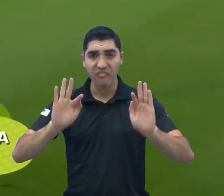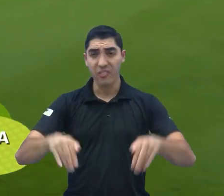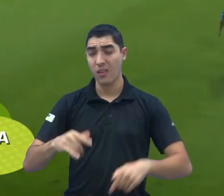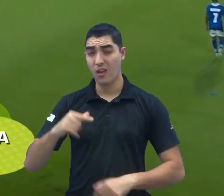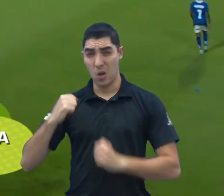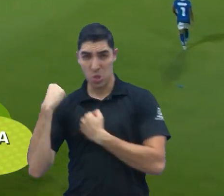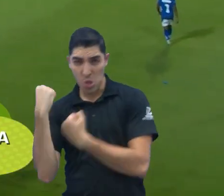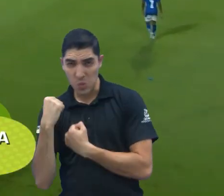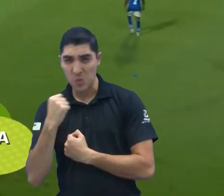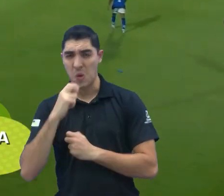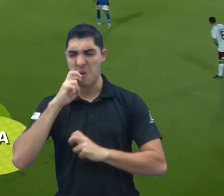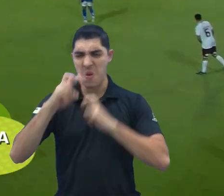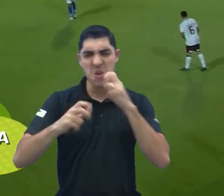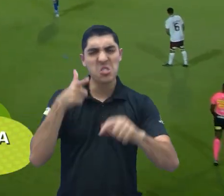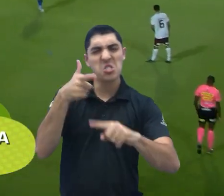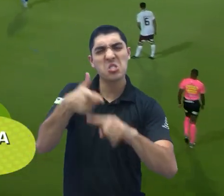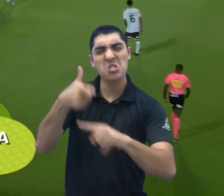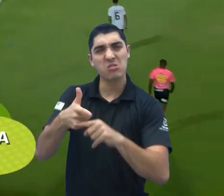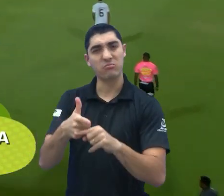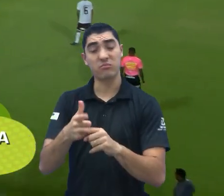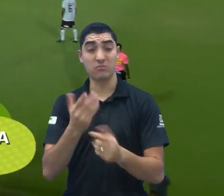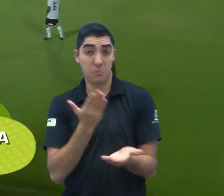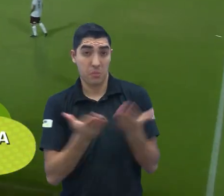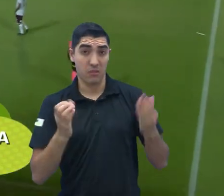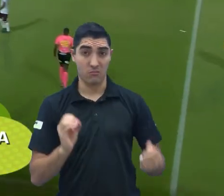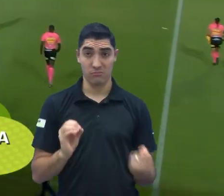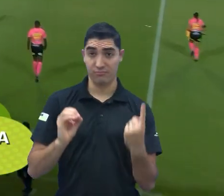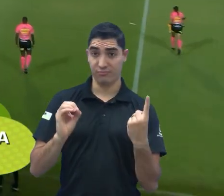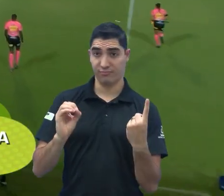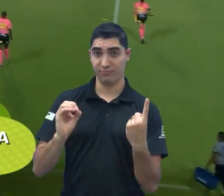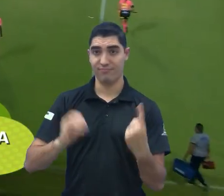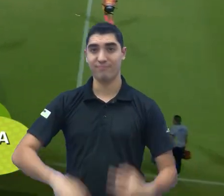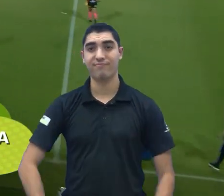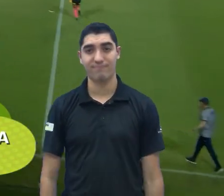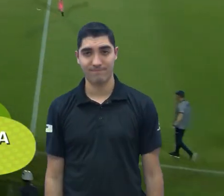Pereira. São José 0, Juventus 1.